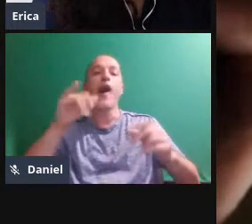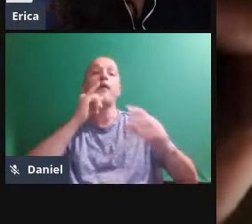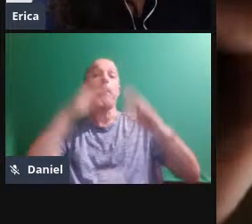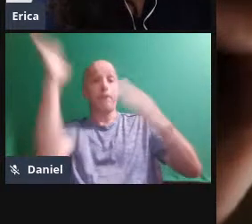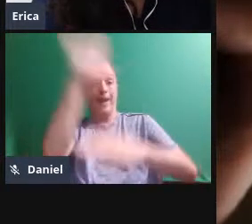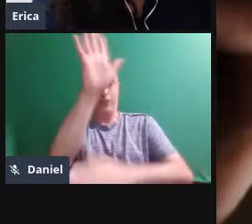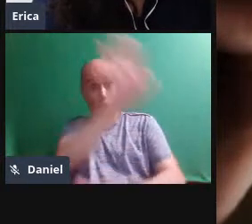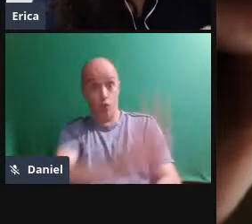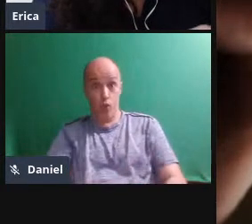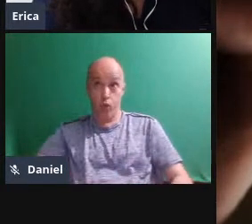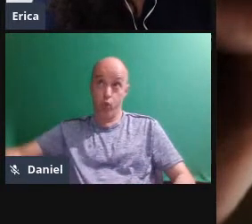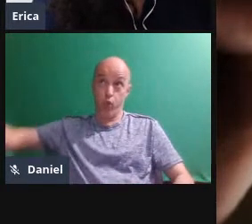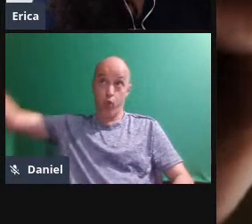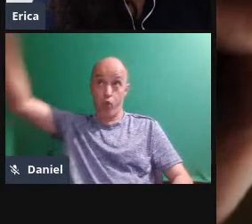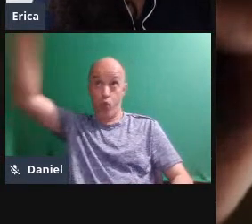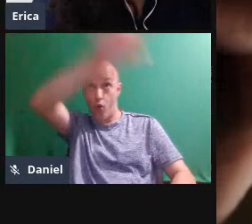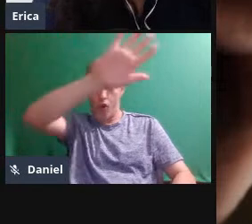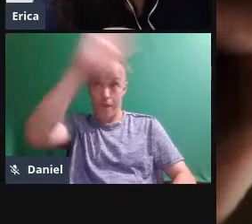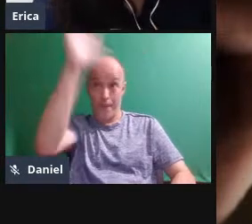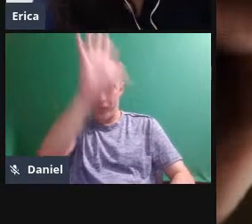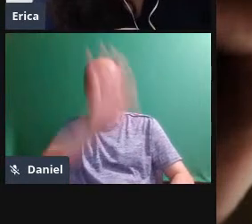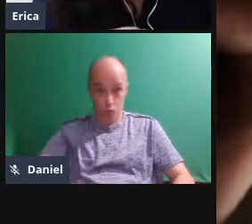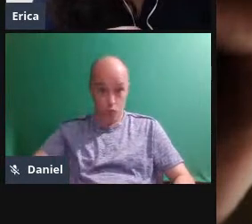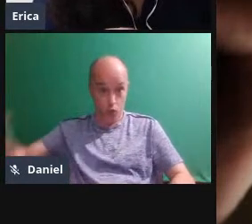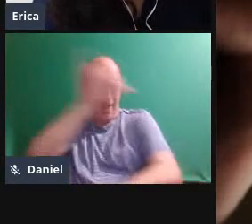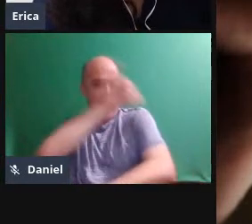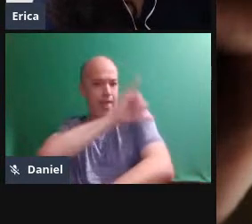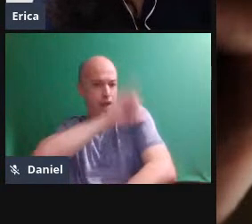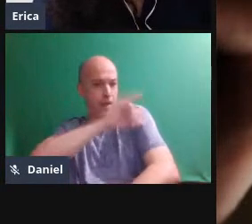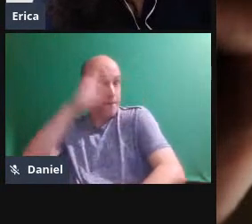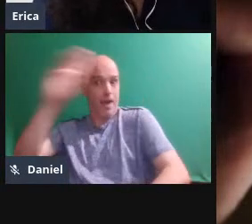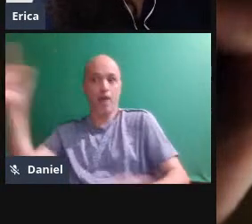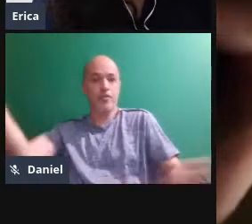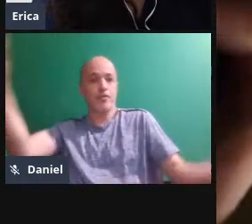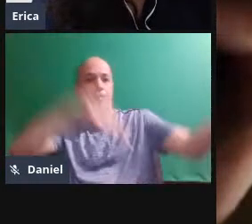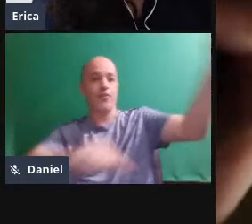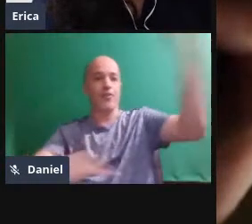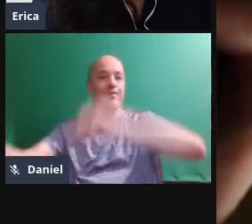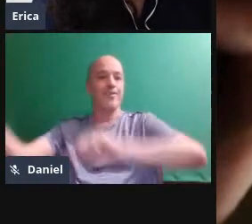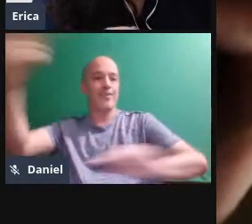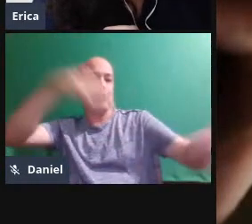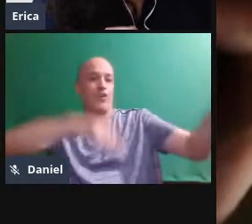surdos. Nós temos alguns surdos espalhados pelo Brasil.